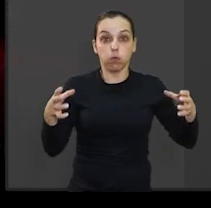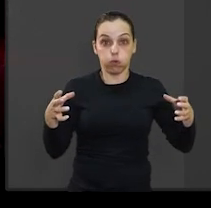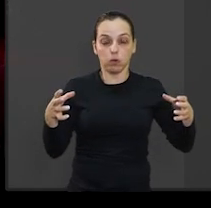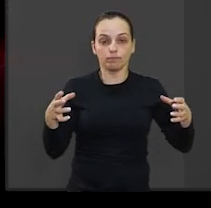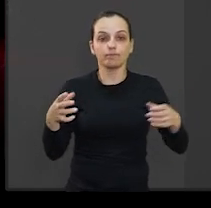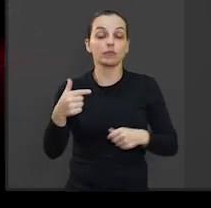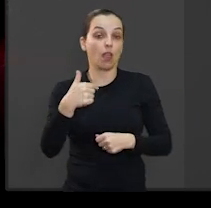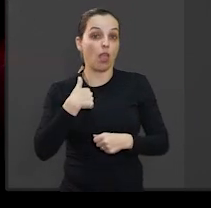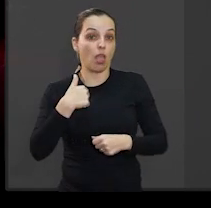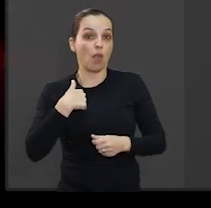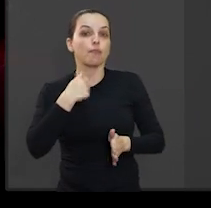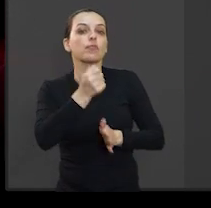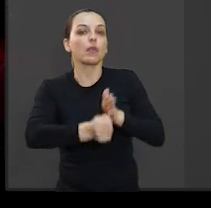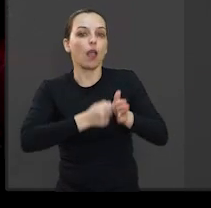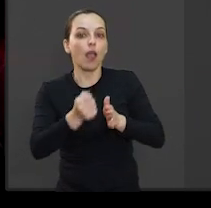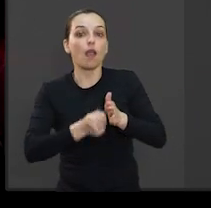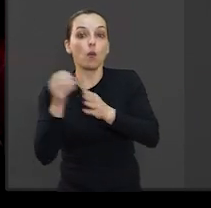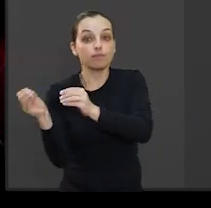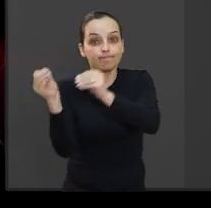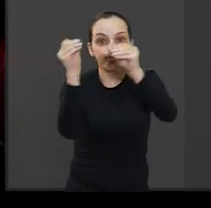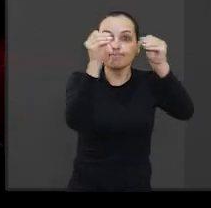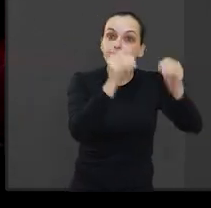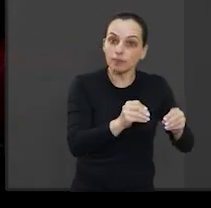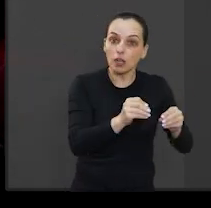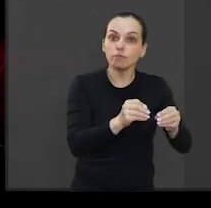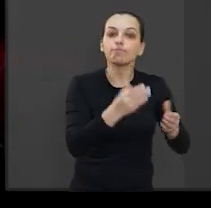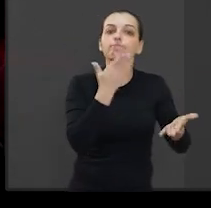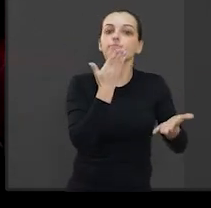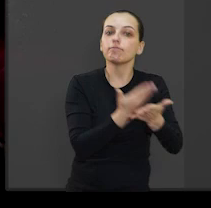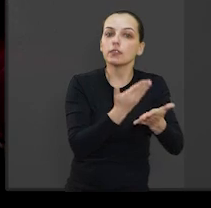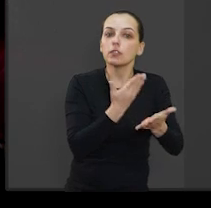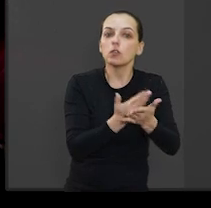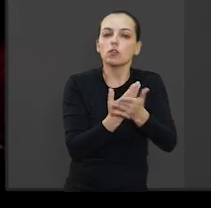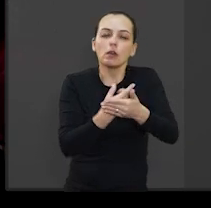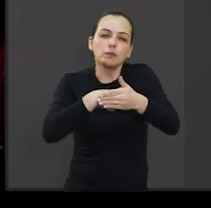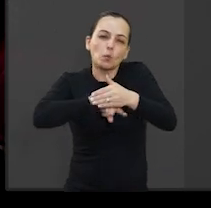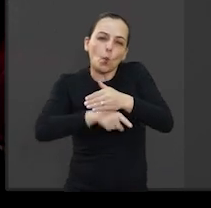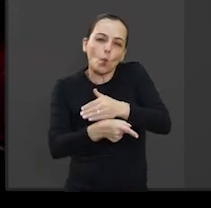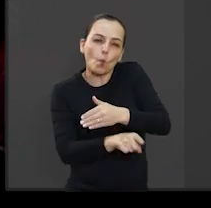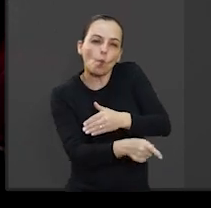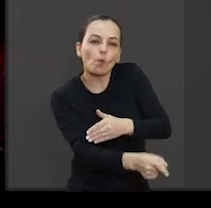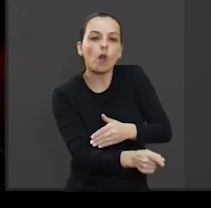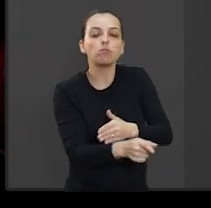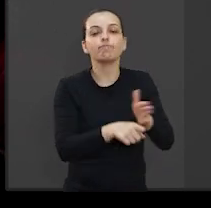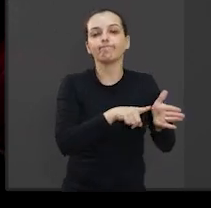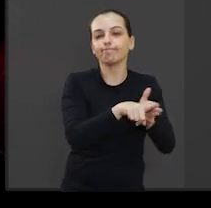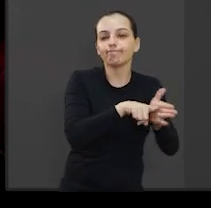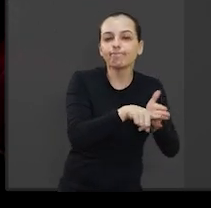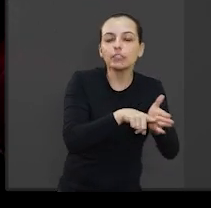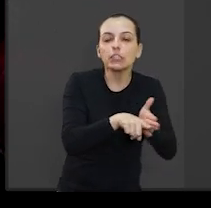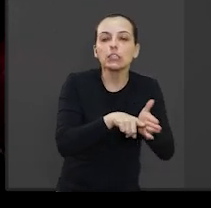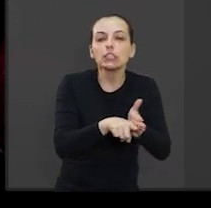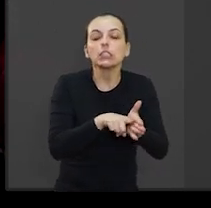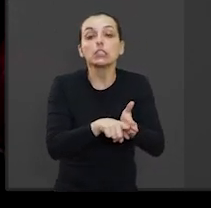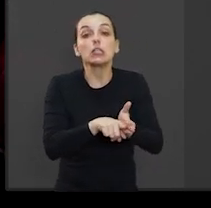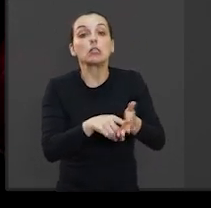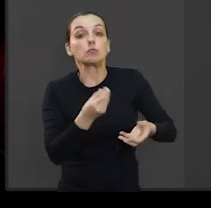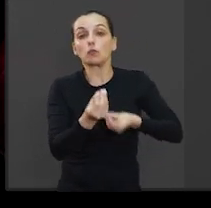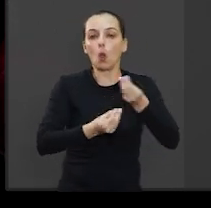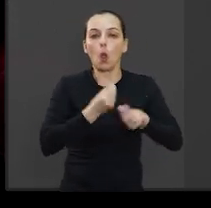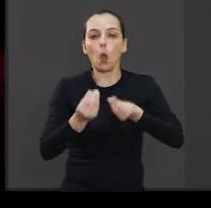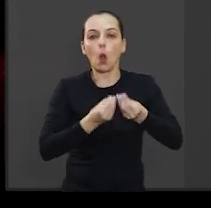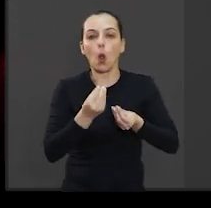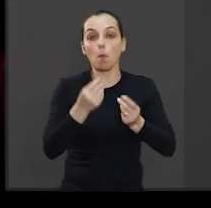né? Tentando, né, sobreviver aí, né, profissionalmente, tentando fazer qualquer coisa para tentar sobreviver. Mas o teatro foi ganhando